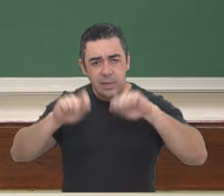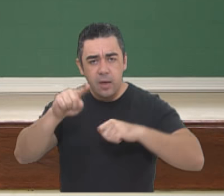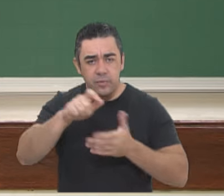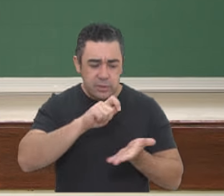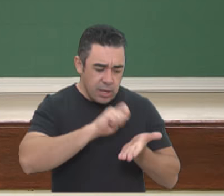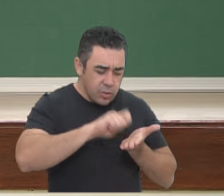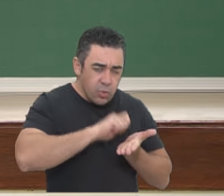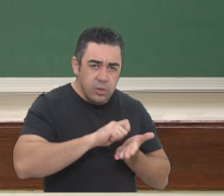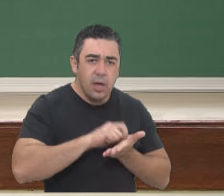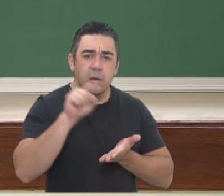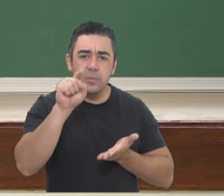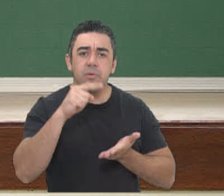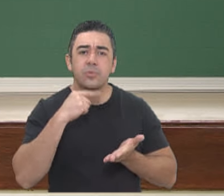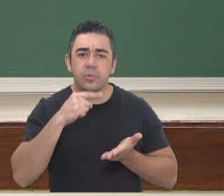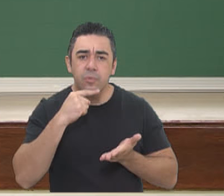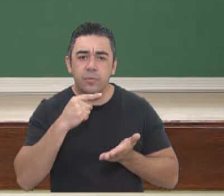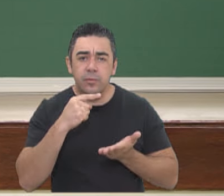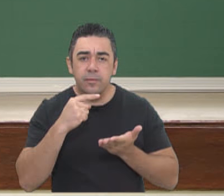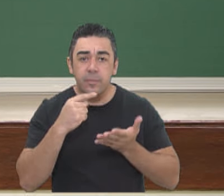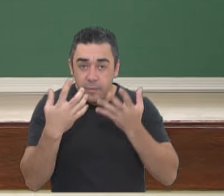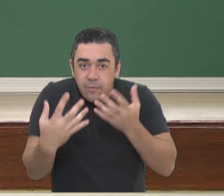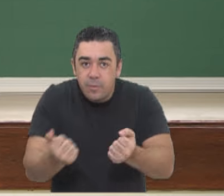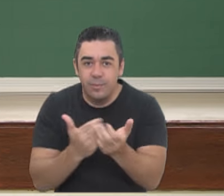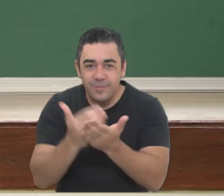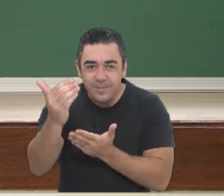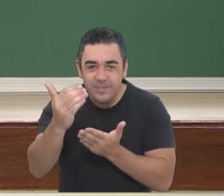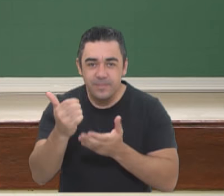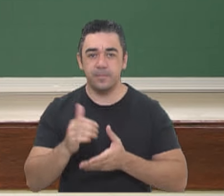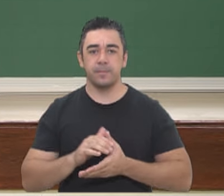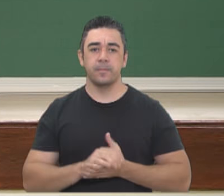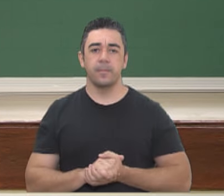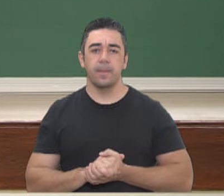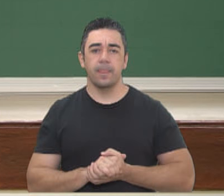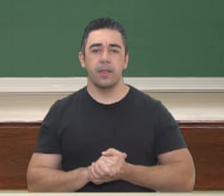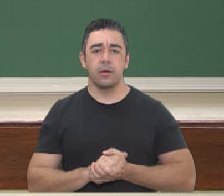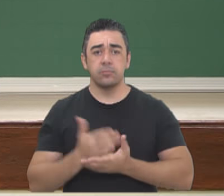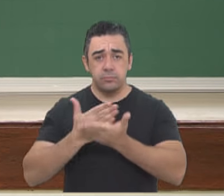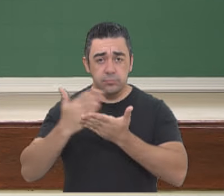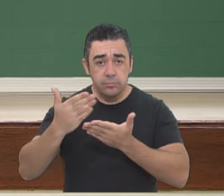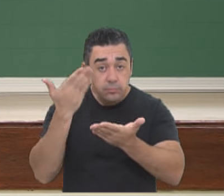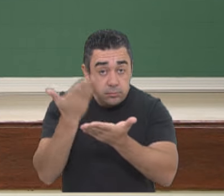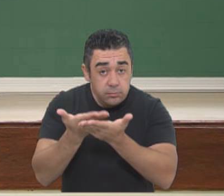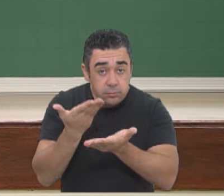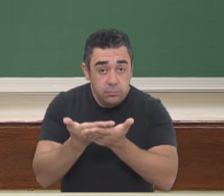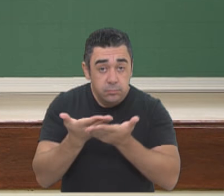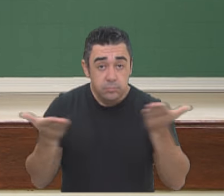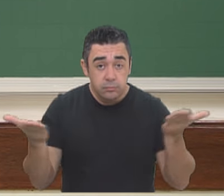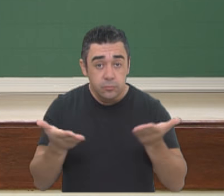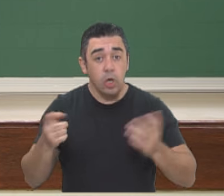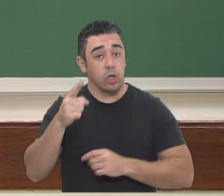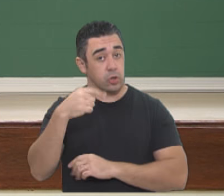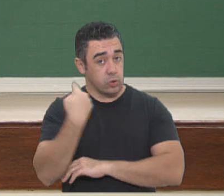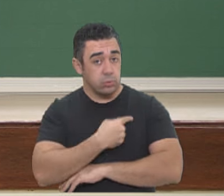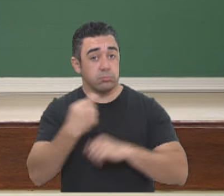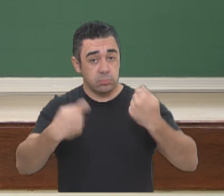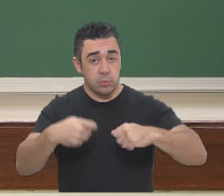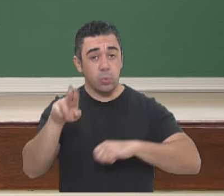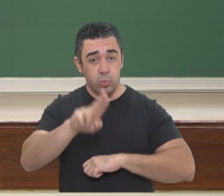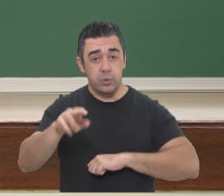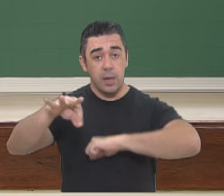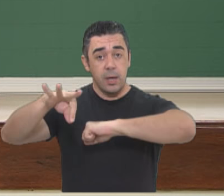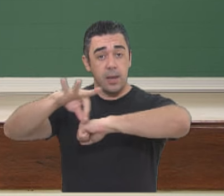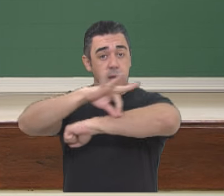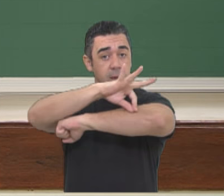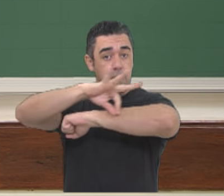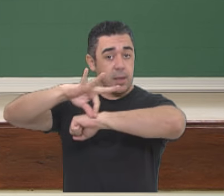dúvida, beleza? Vamos começar então a nossa aula. Para a gente iniciar a nossa aula, a gente vai precisar...